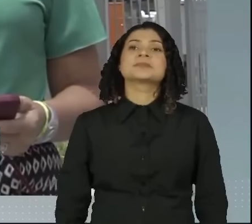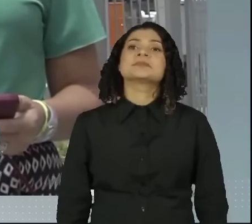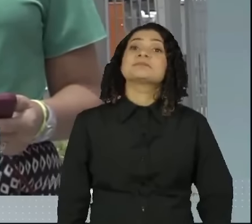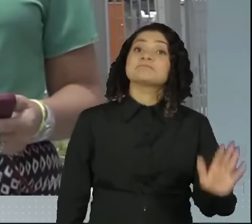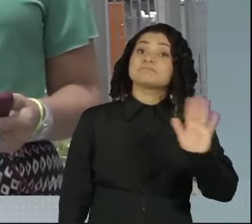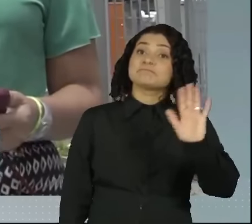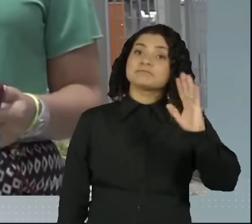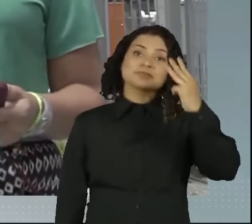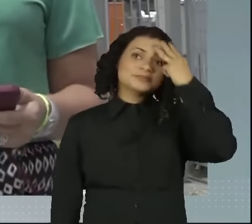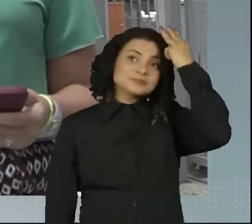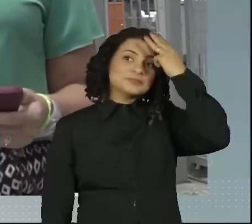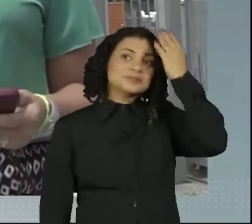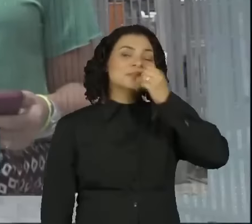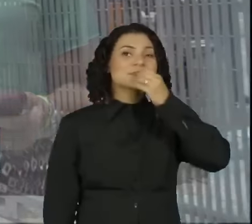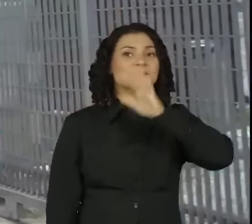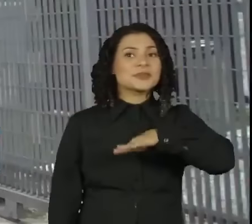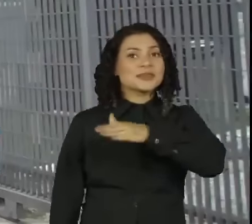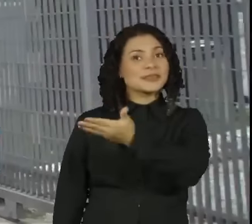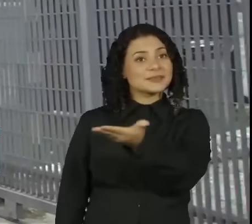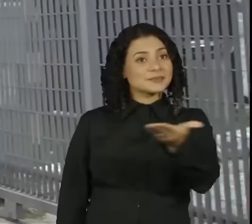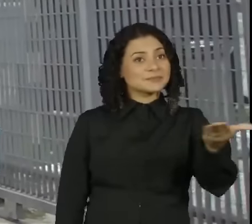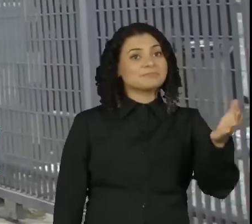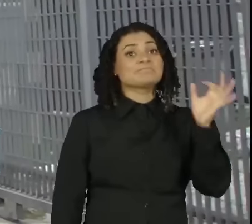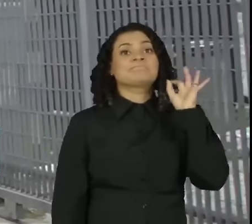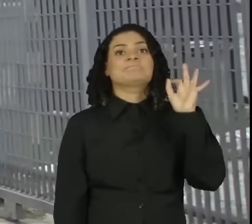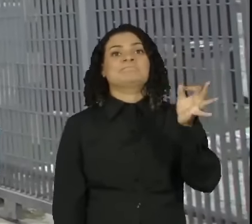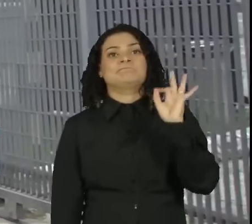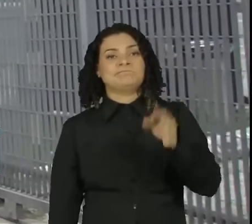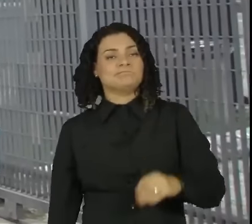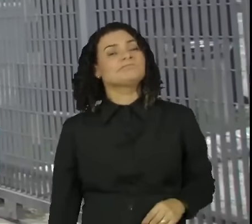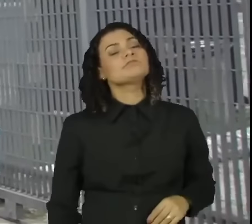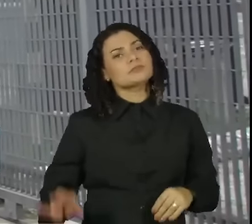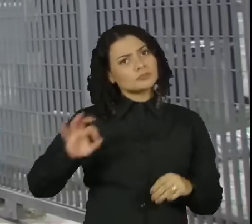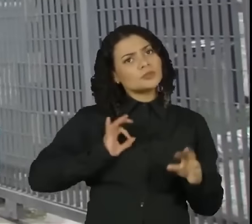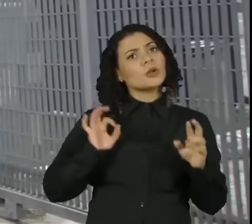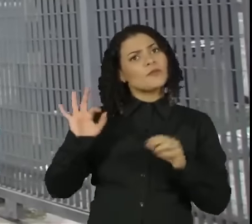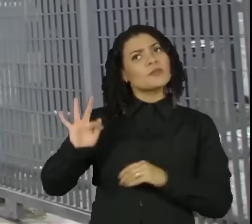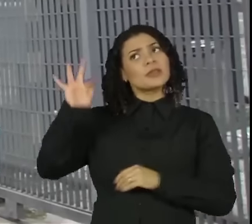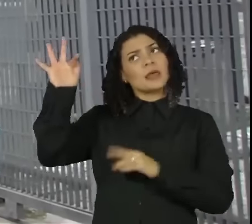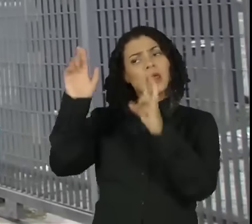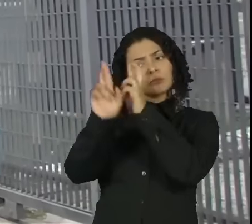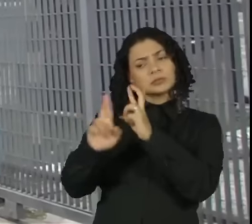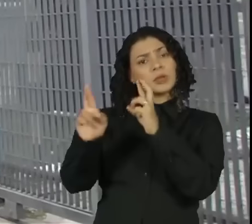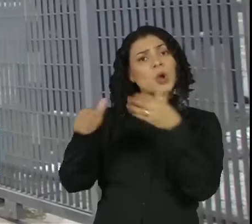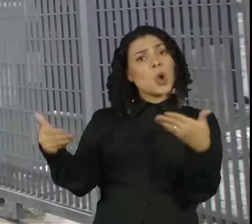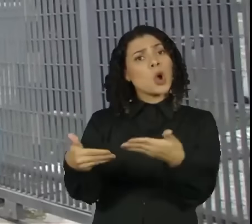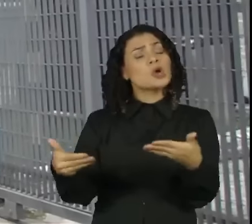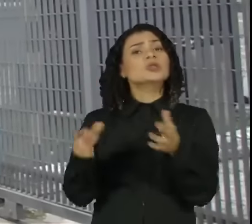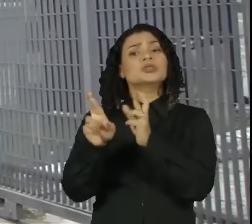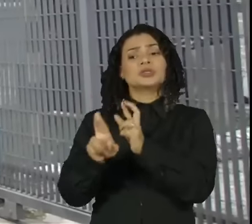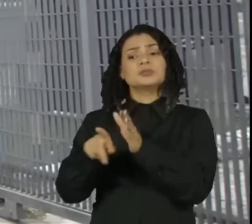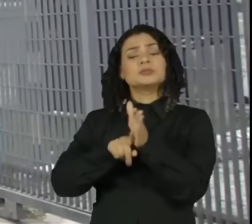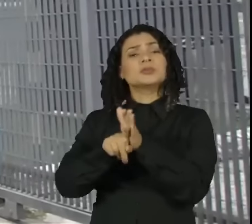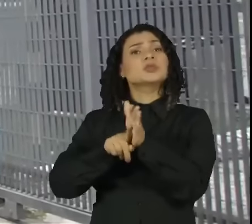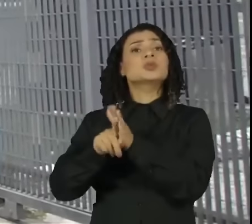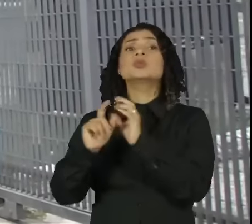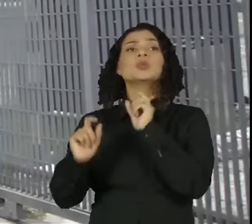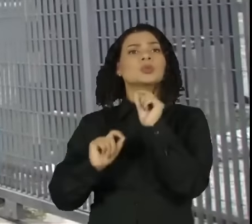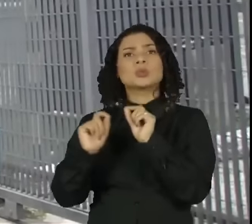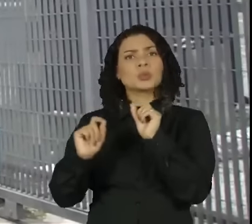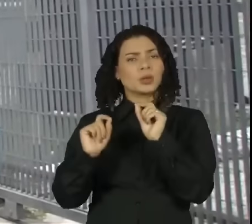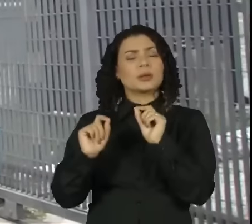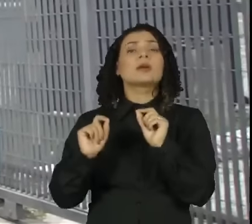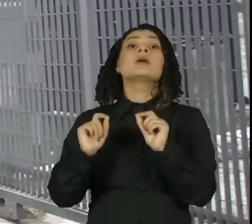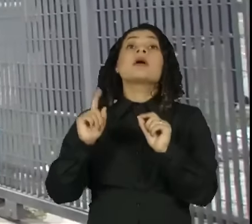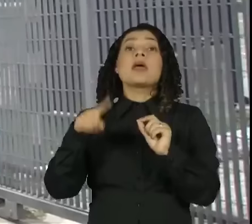Oi, Aldo. Uma boa tarde para você, boa tarde a todos. A operação da Polícia Federal de hoje, batizada de Tempus Veritatis, que